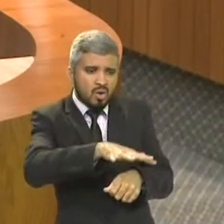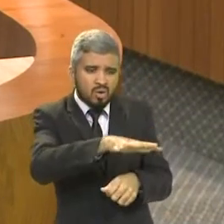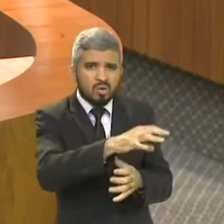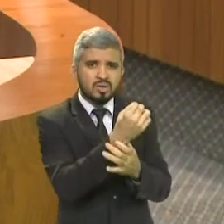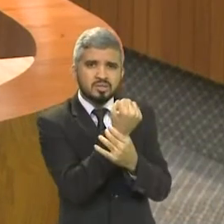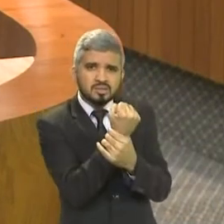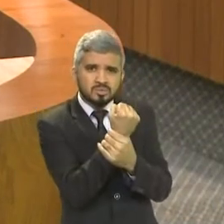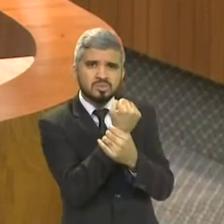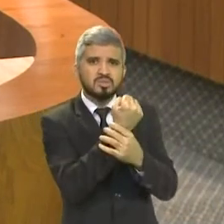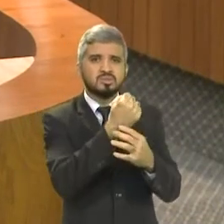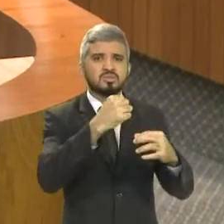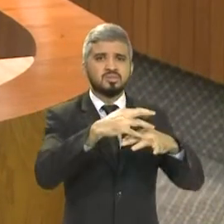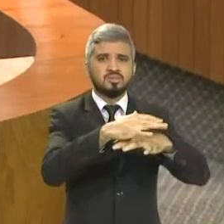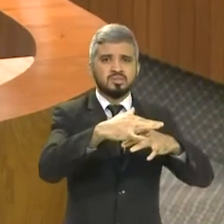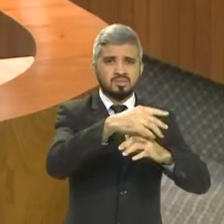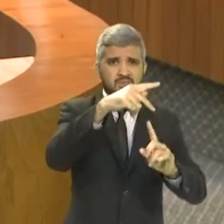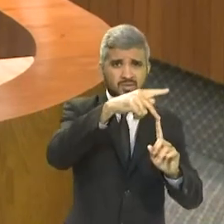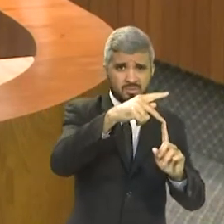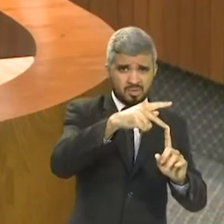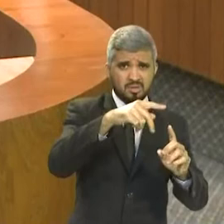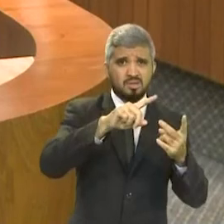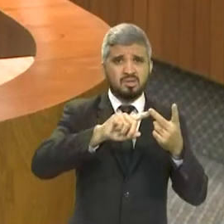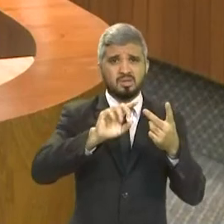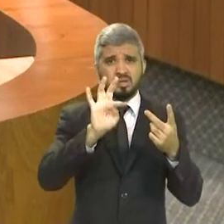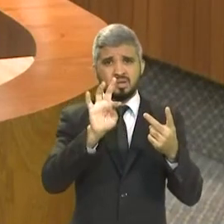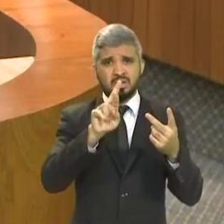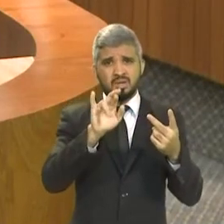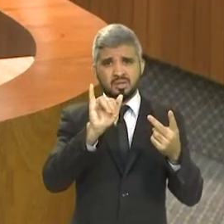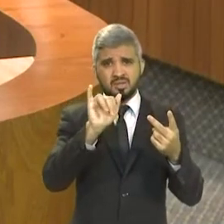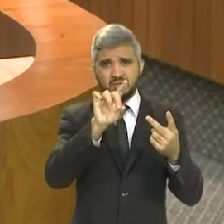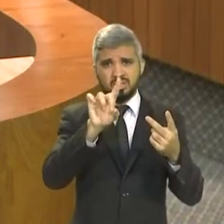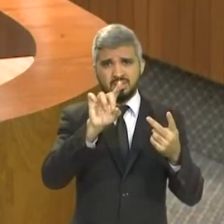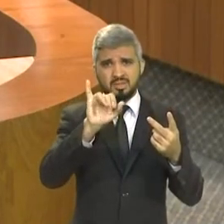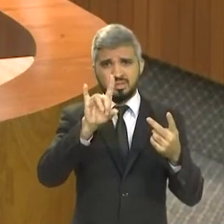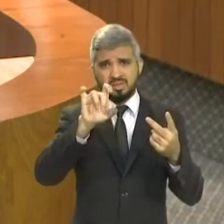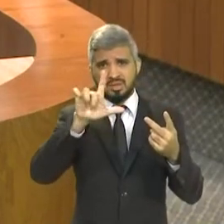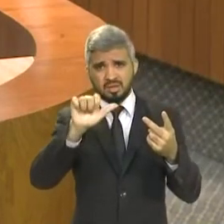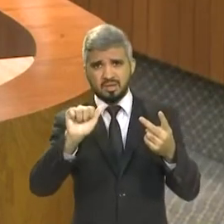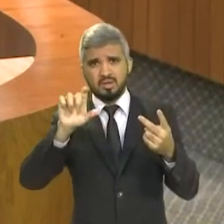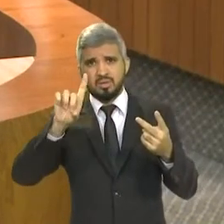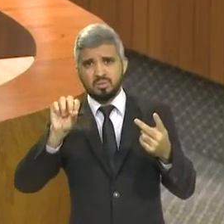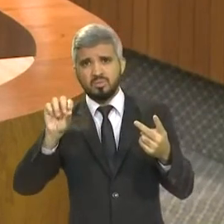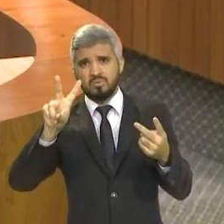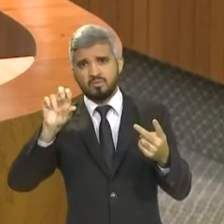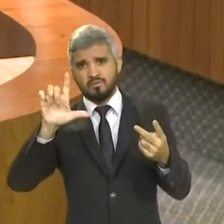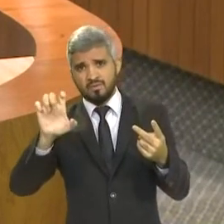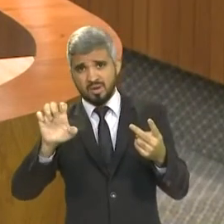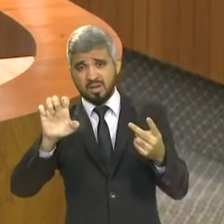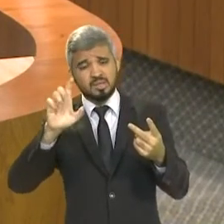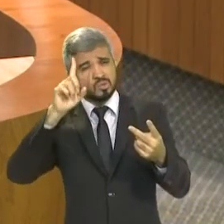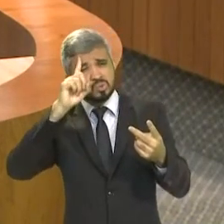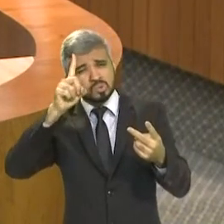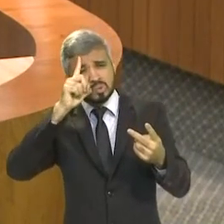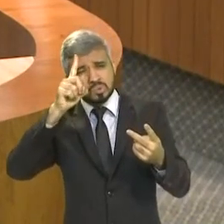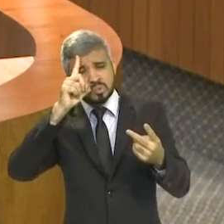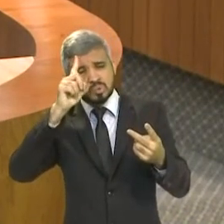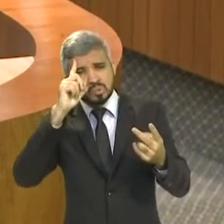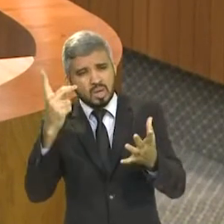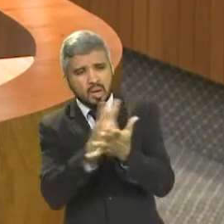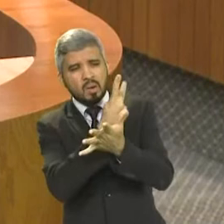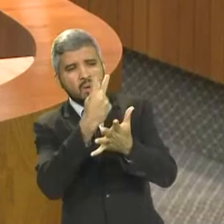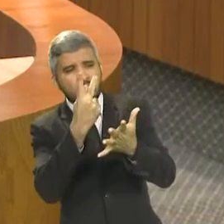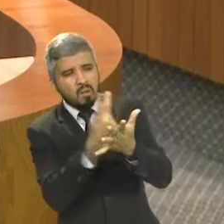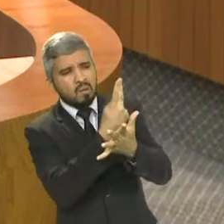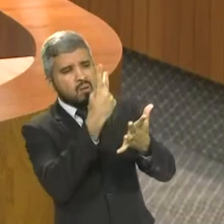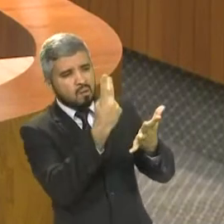cidade de Pedreiras e Três Cidelas do Vale. Porque todos os dias acontece algo, né,